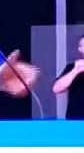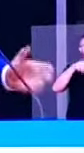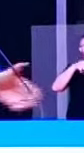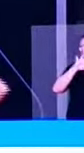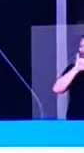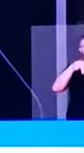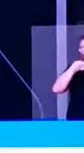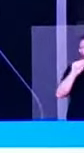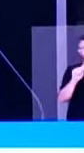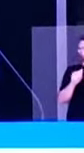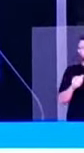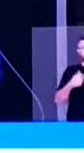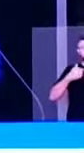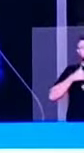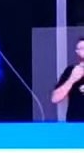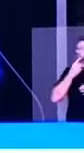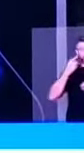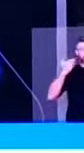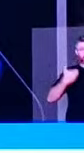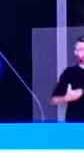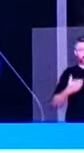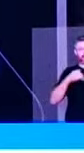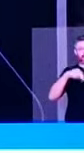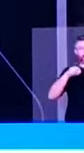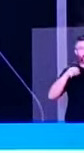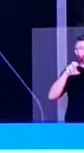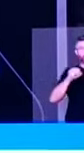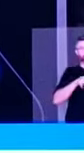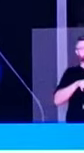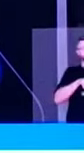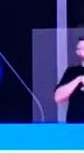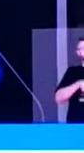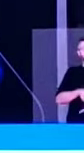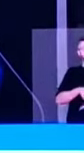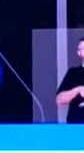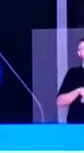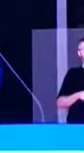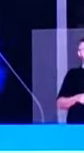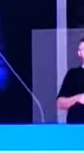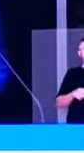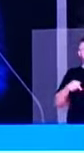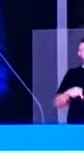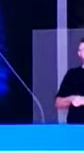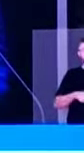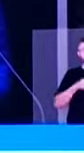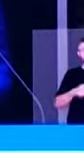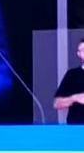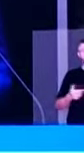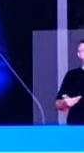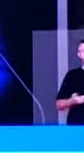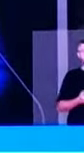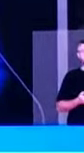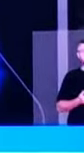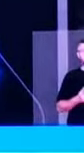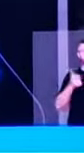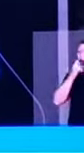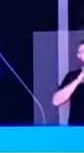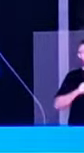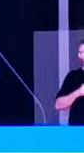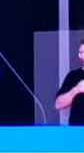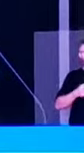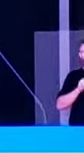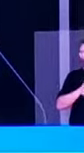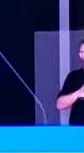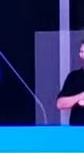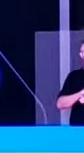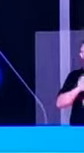dizer que o deputado Gabriel Nunes está aqui firme e forte nessa tribuna, na Câmara dos Deputados, para estar defendendo